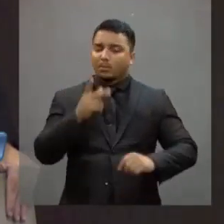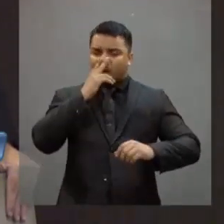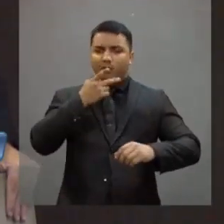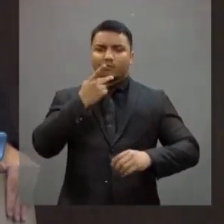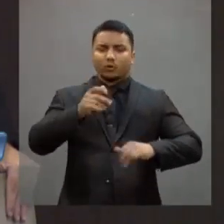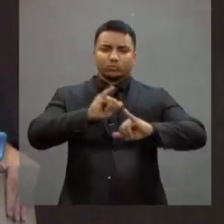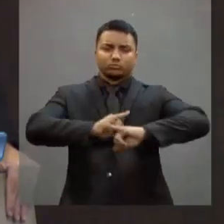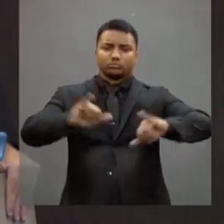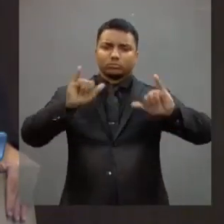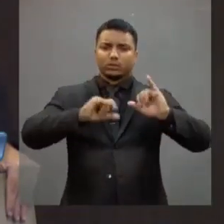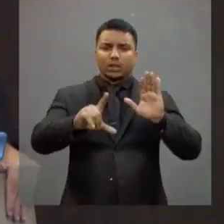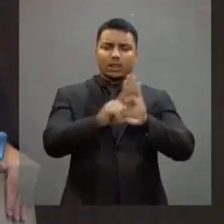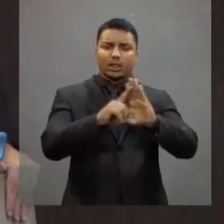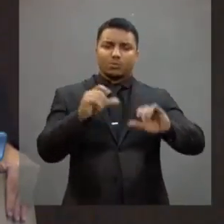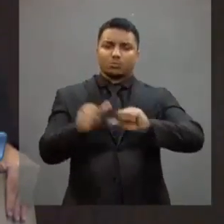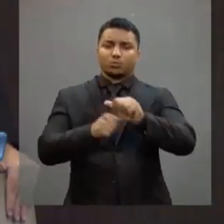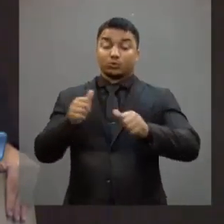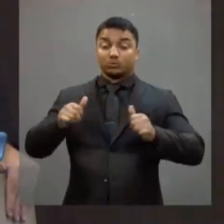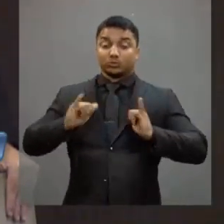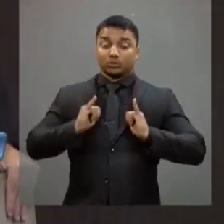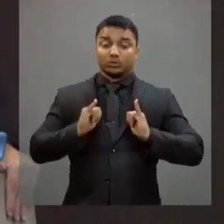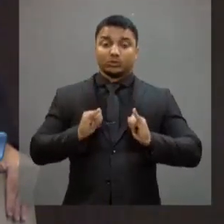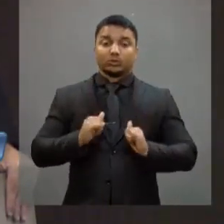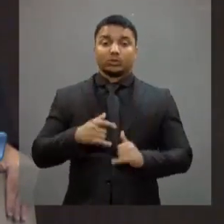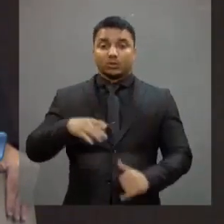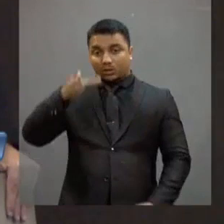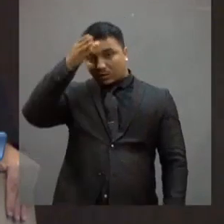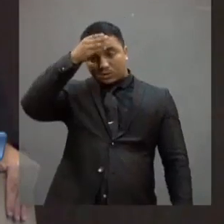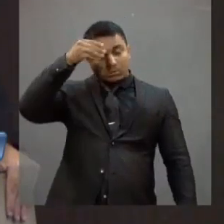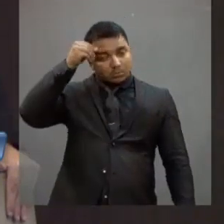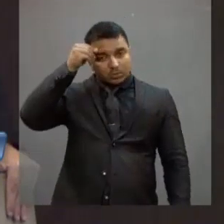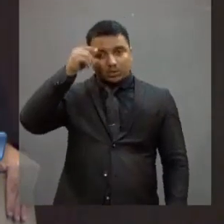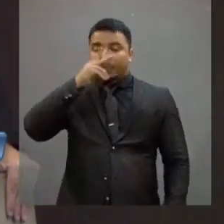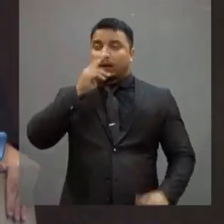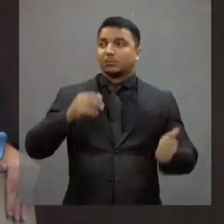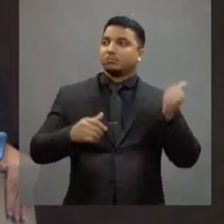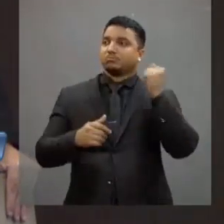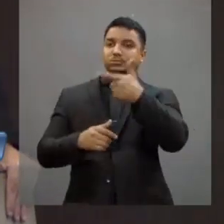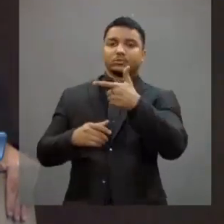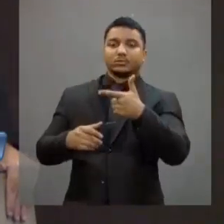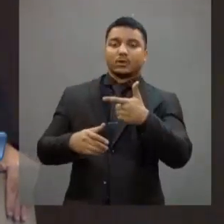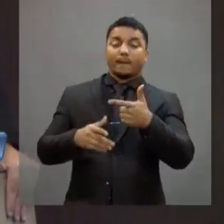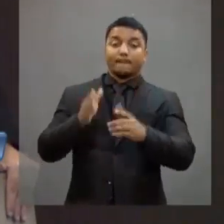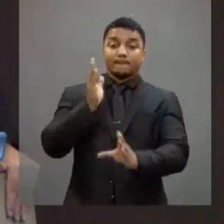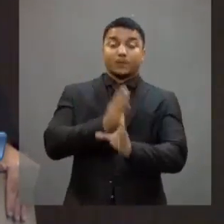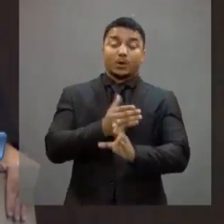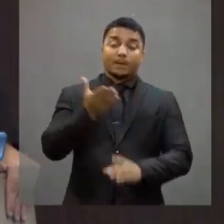anunciou a reforma da Previdência, eu dizia assim, que o governo Camilo era mais Temer do que o Temer, porque em